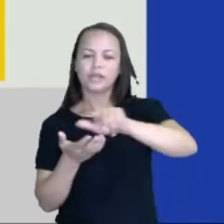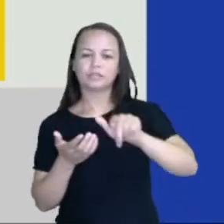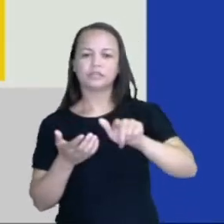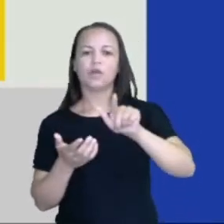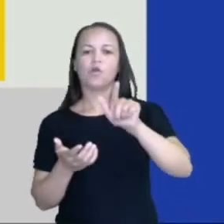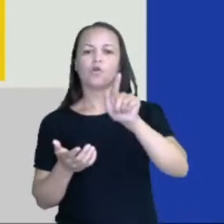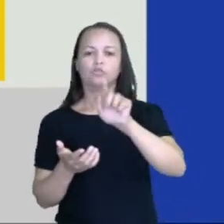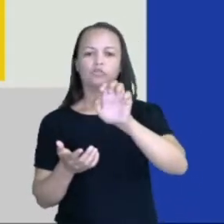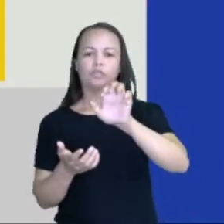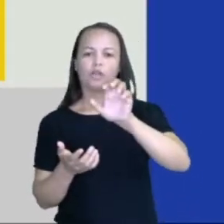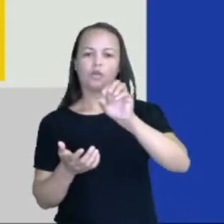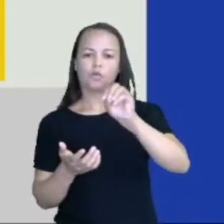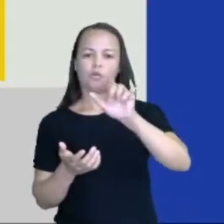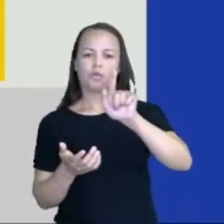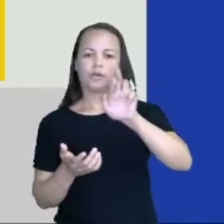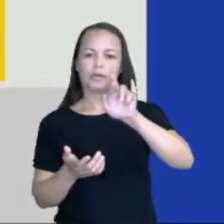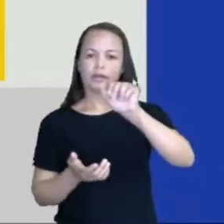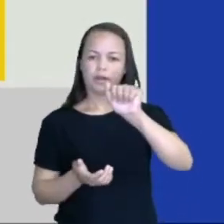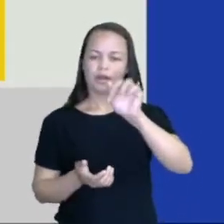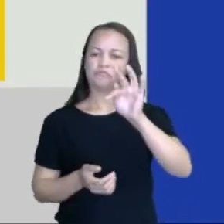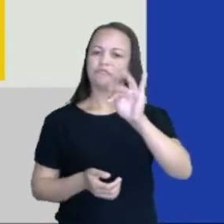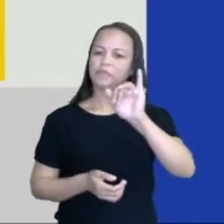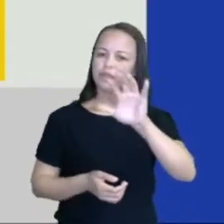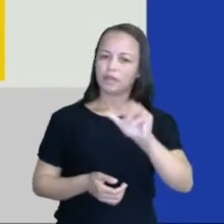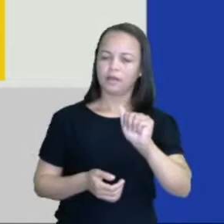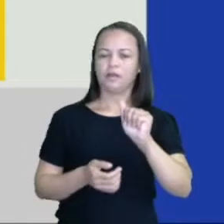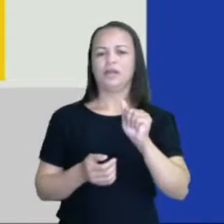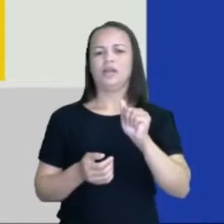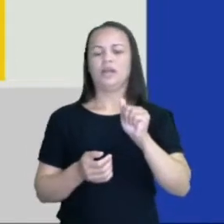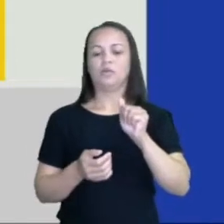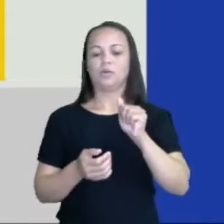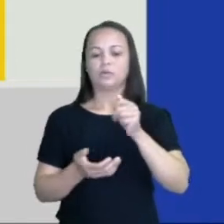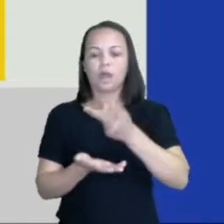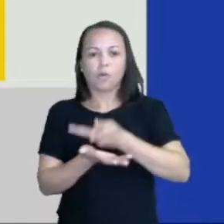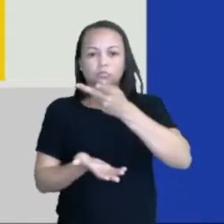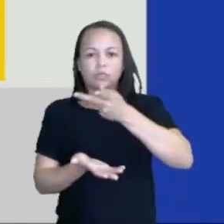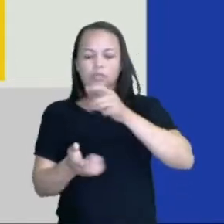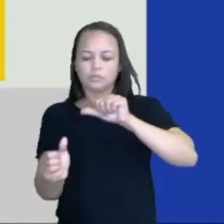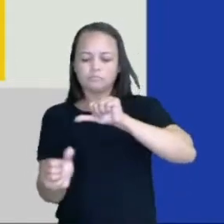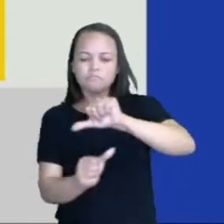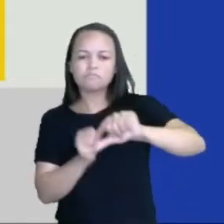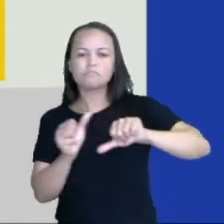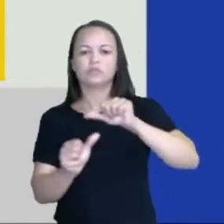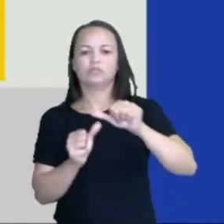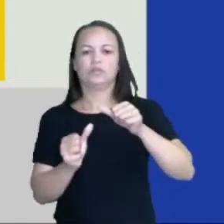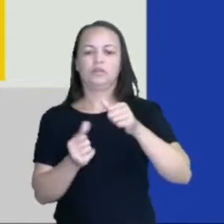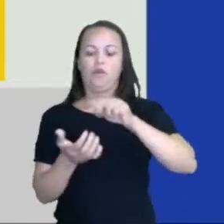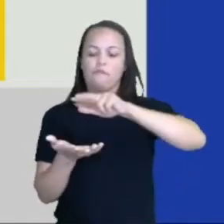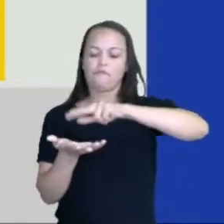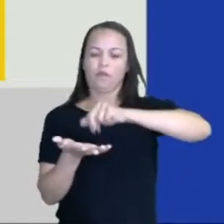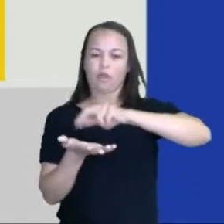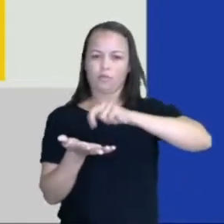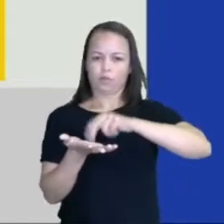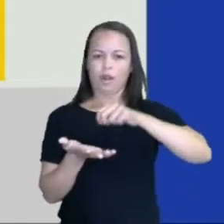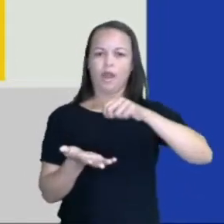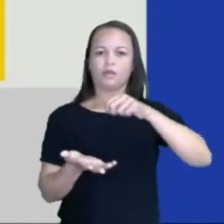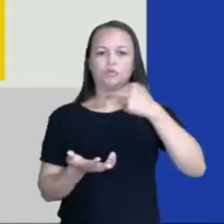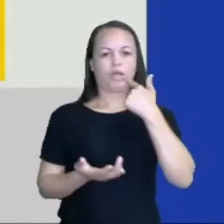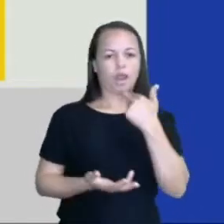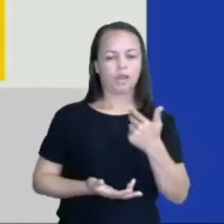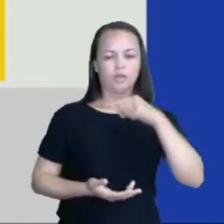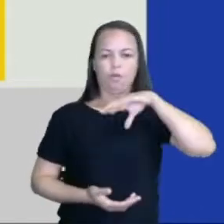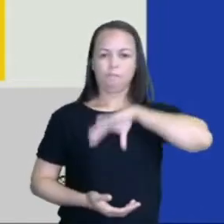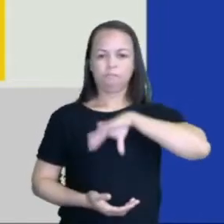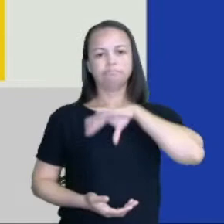variação geográfica é quando ocorrem modificações nos termos, no vocabulário da língua portuguesa